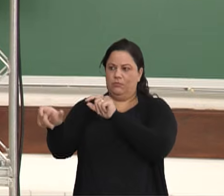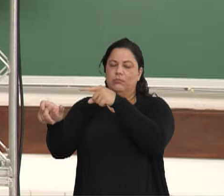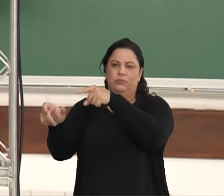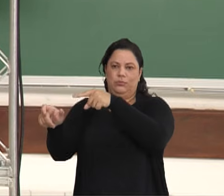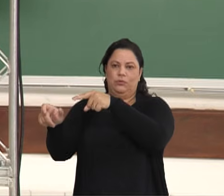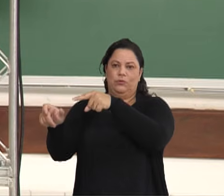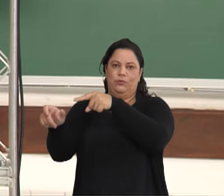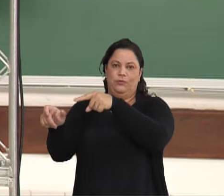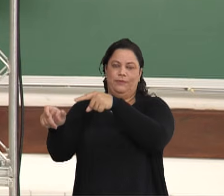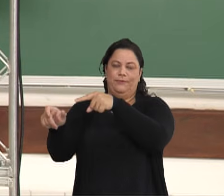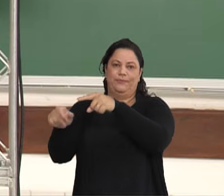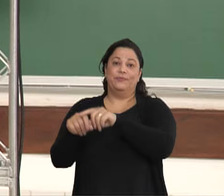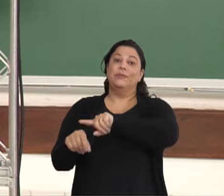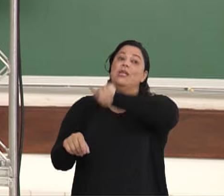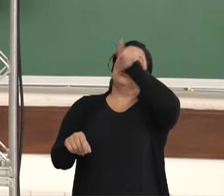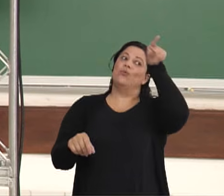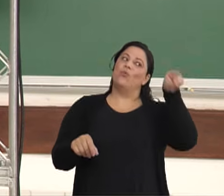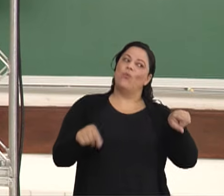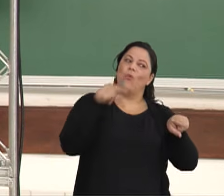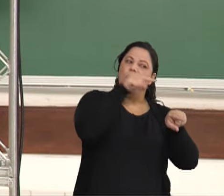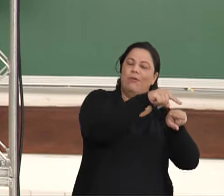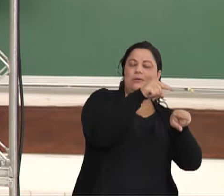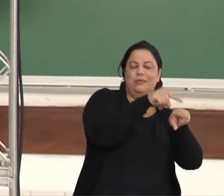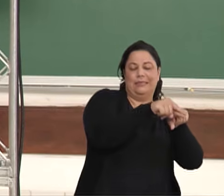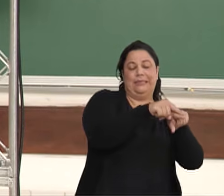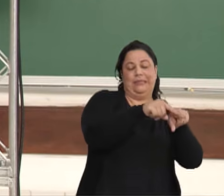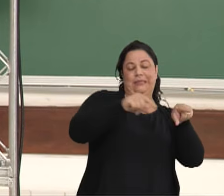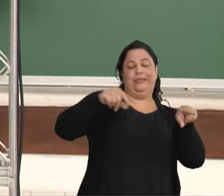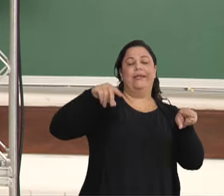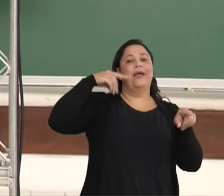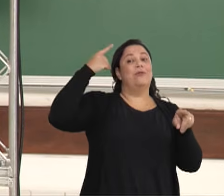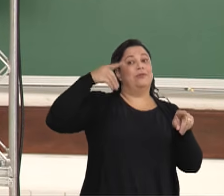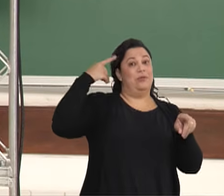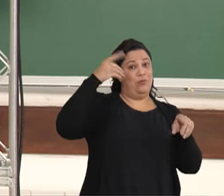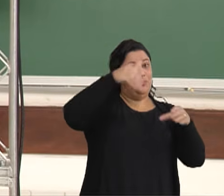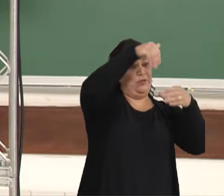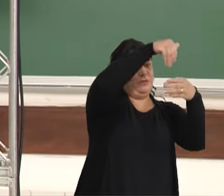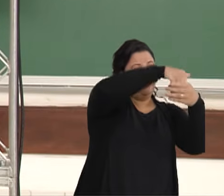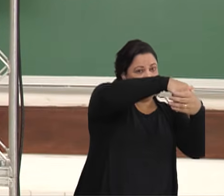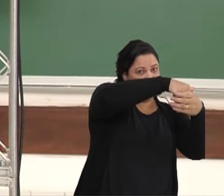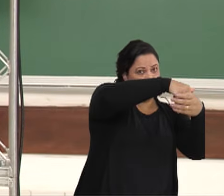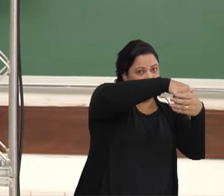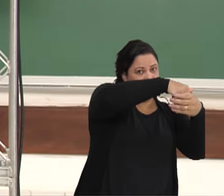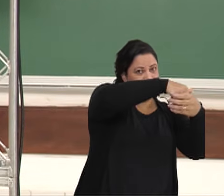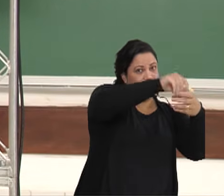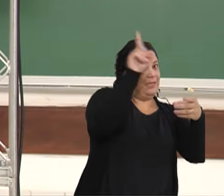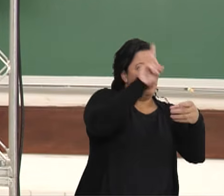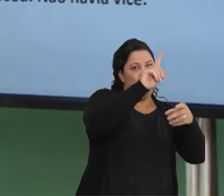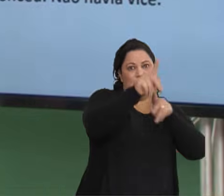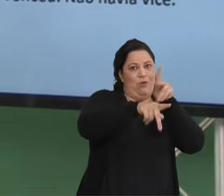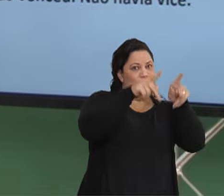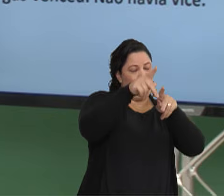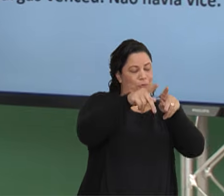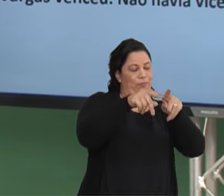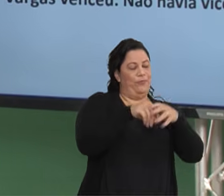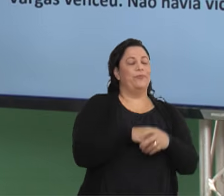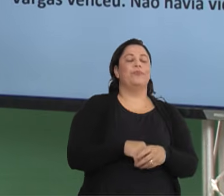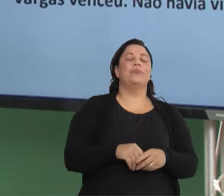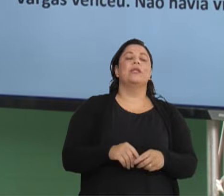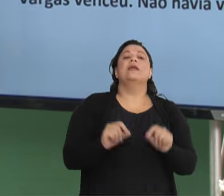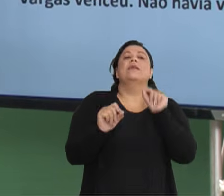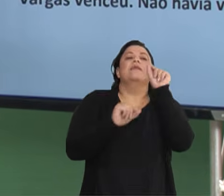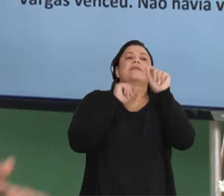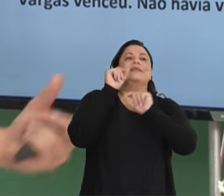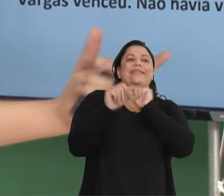Eleição indireta, os deputados que vão votar. E o Getúlio Vargas venceu o outro candidato, que era o gaúcho Borges